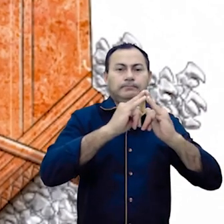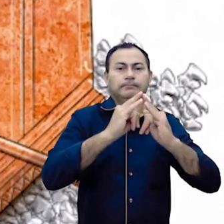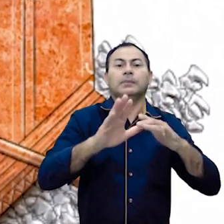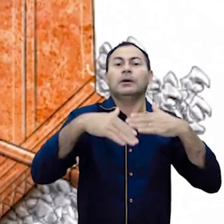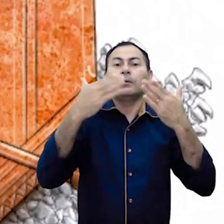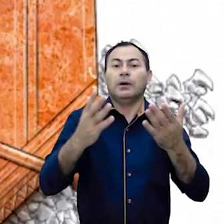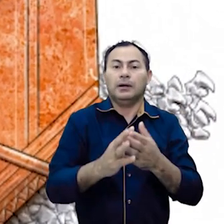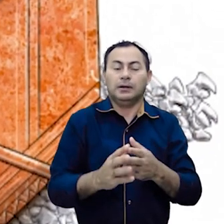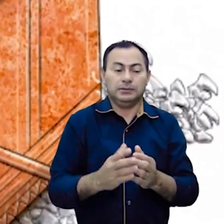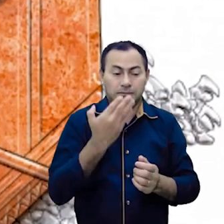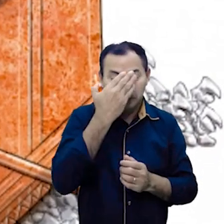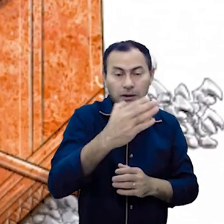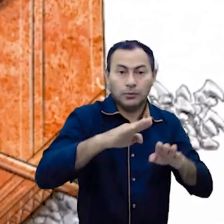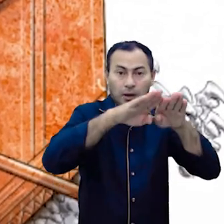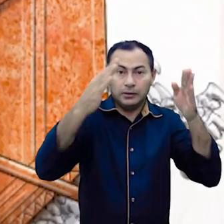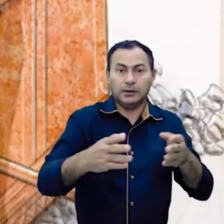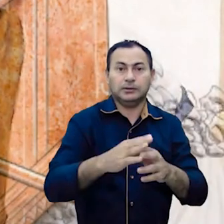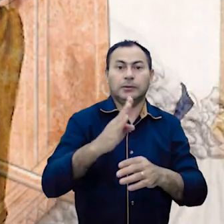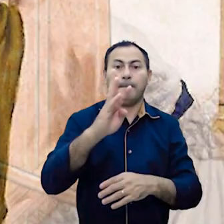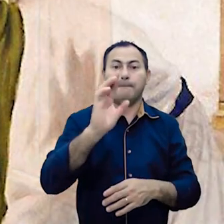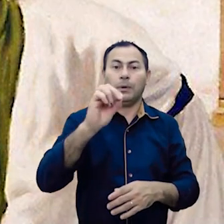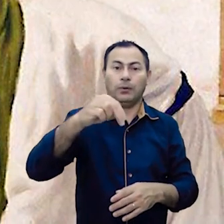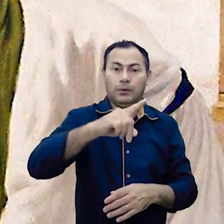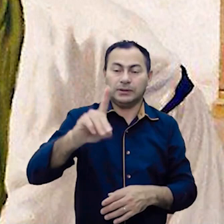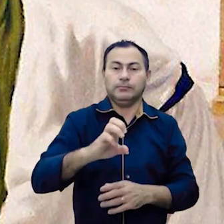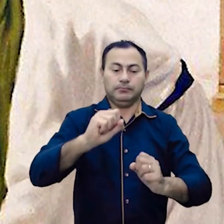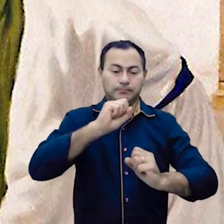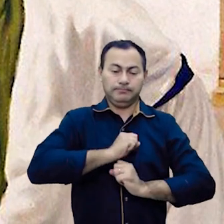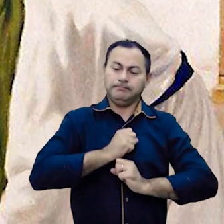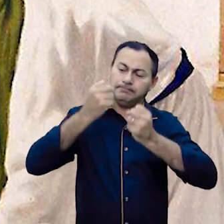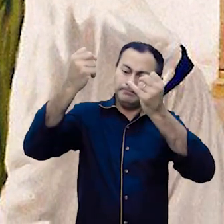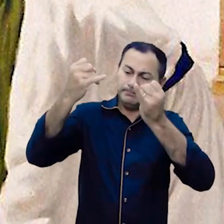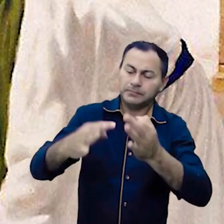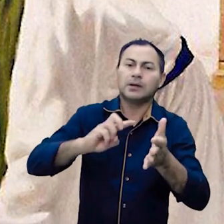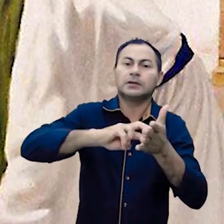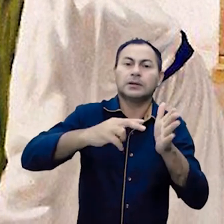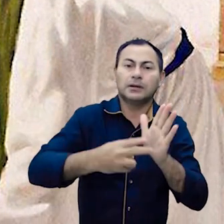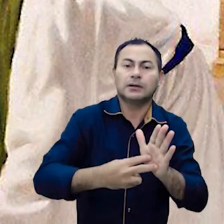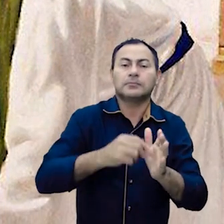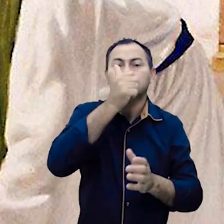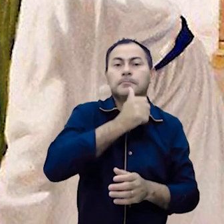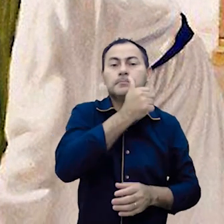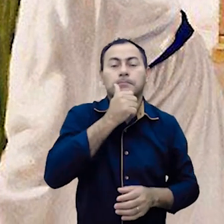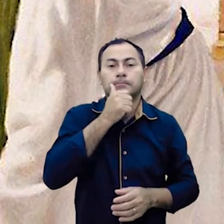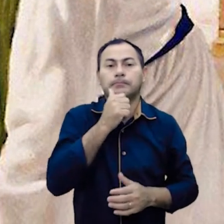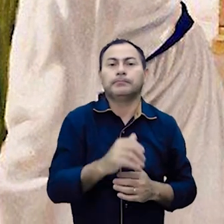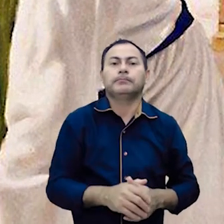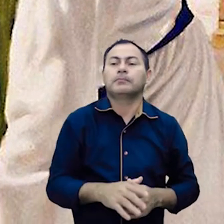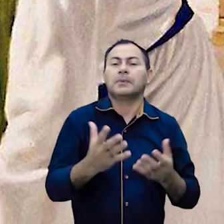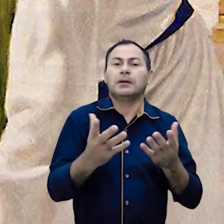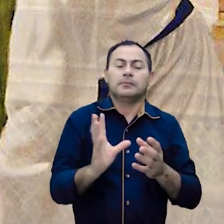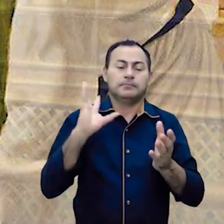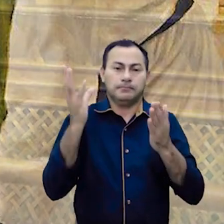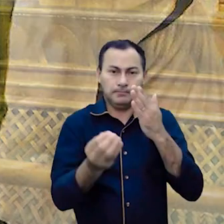Tabernáculo quando ele estivesse diante do altar de bronze O sacerdote ele instruiria sobre isso significado do sacrifício